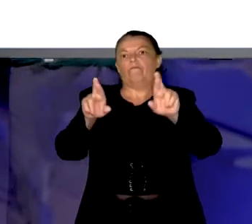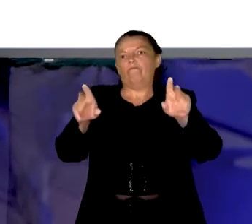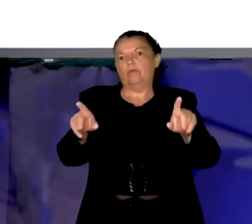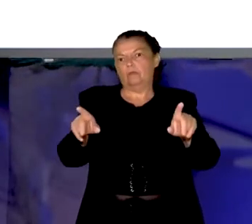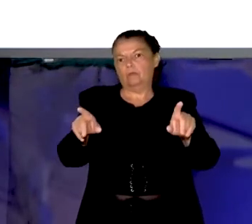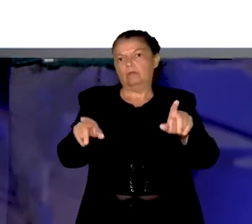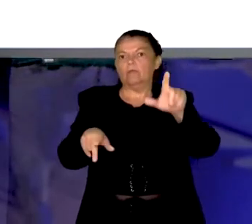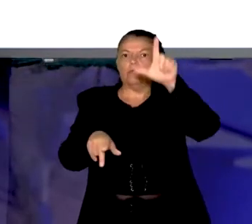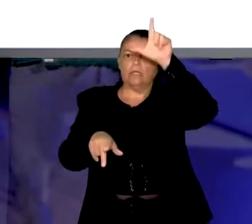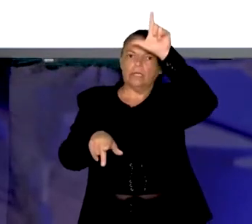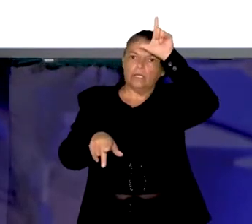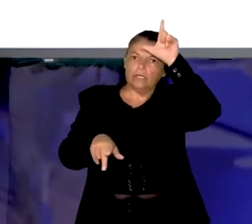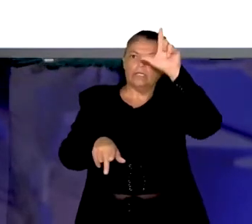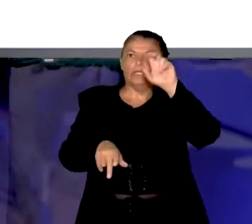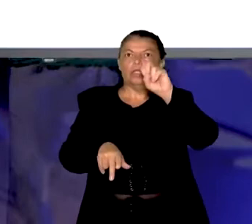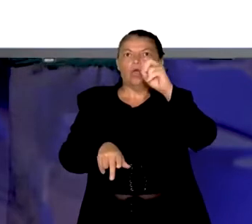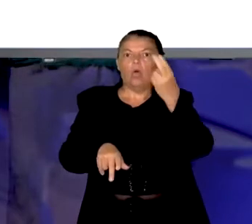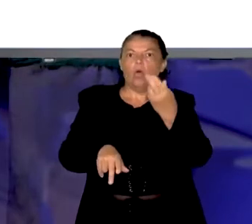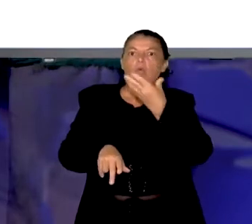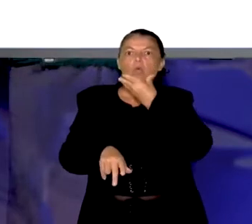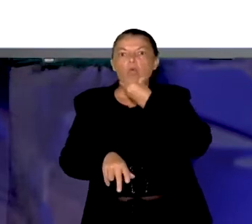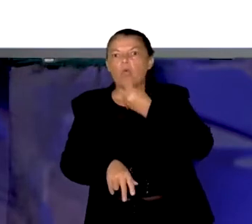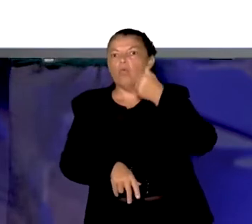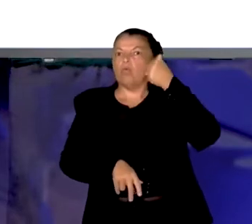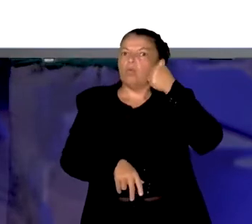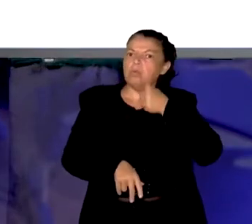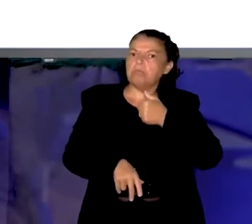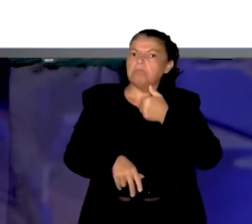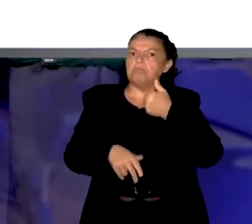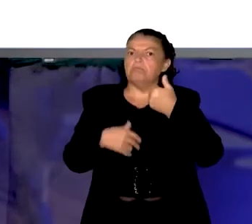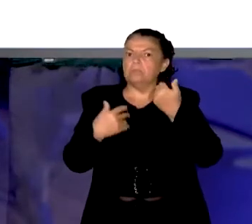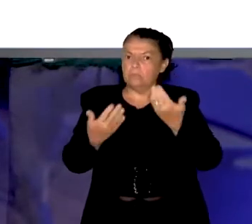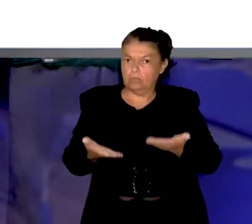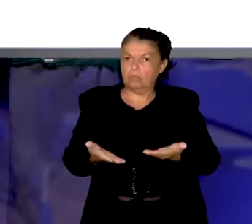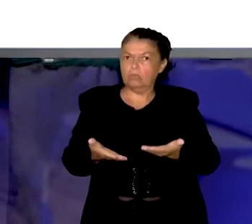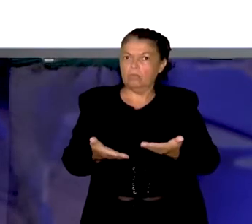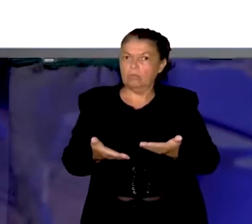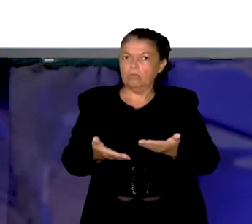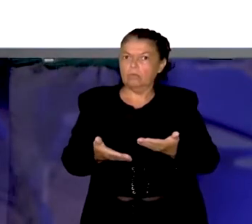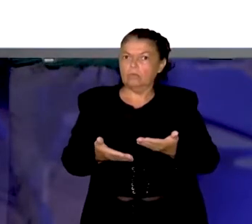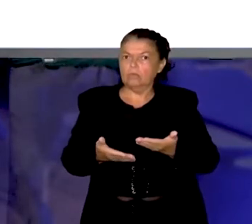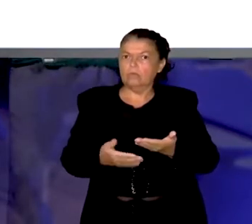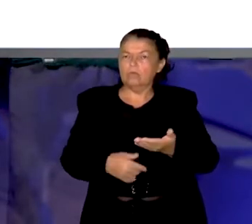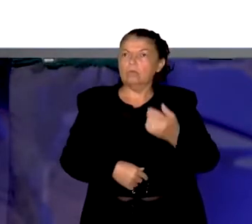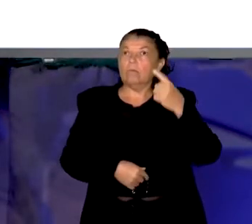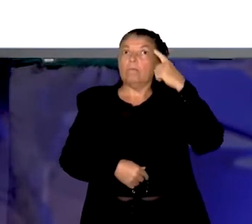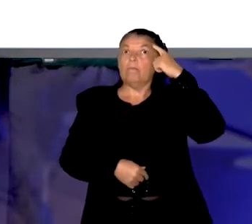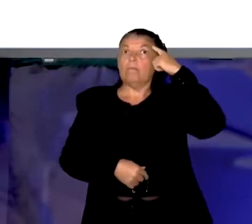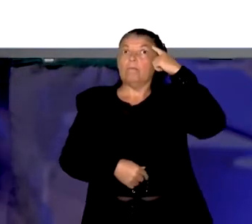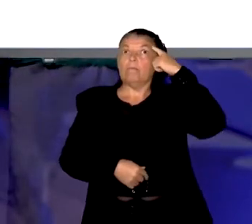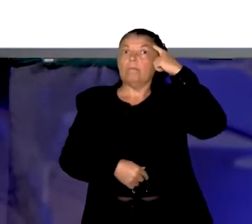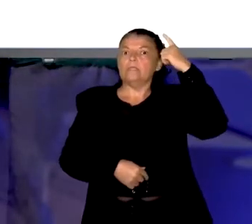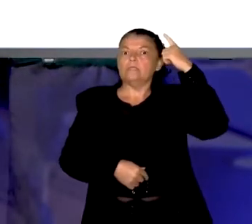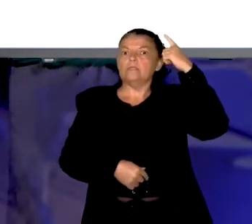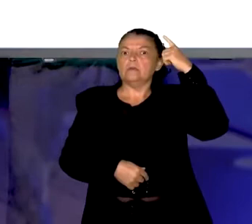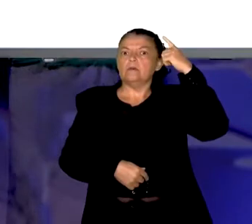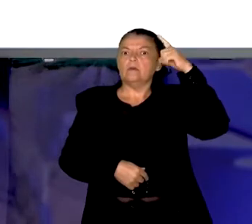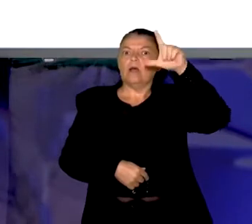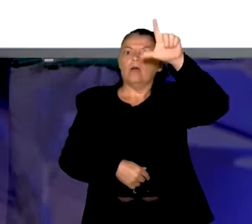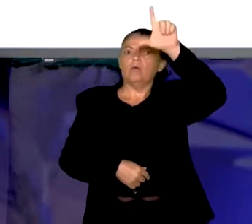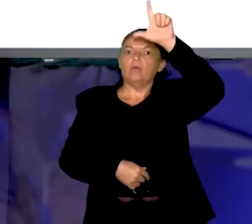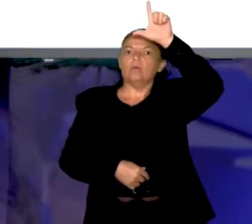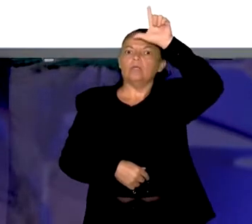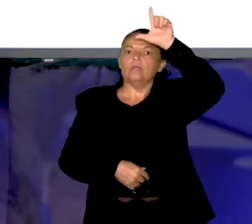a líder, que tem superado essa perspectiva um pouco antiga. Quando nós pensávamos que o líder era aquele